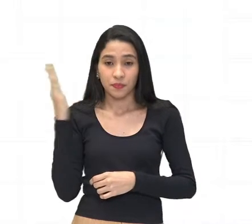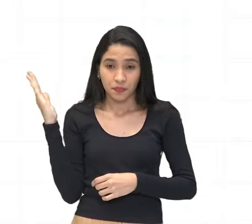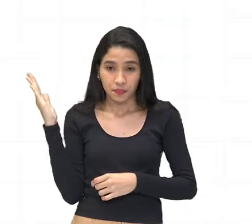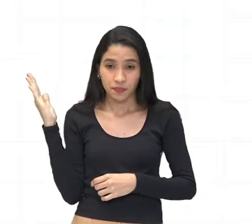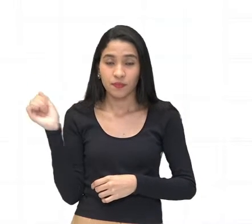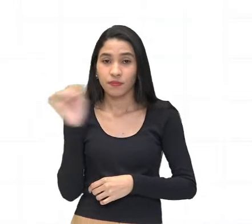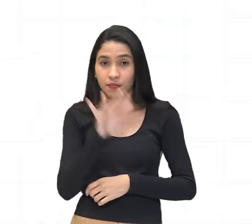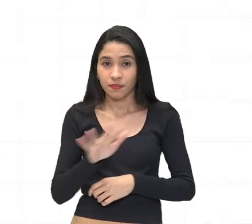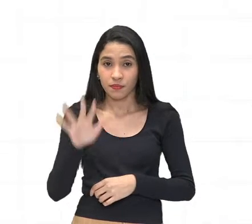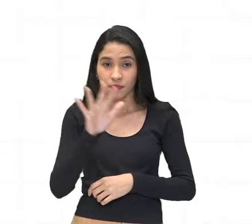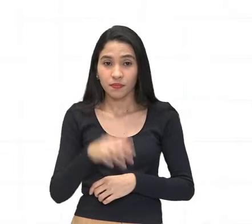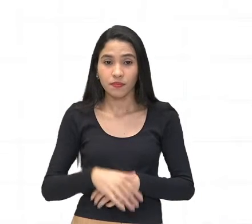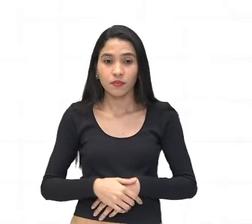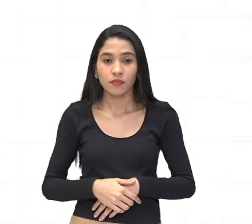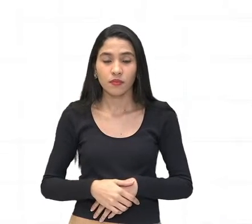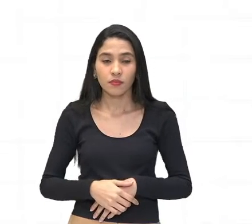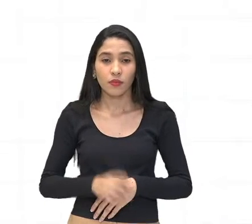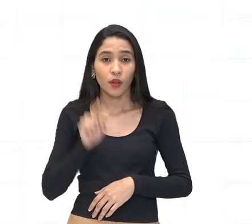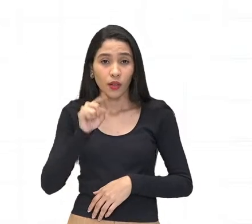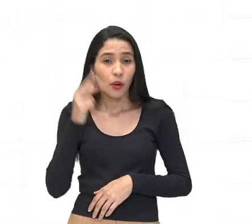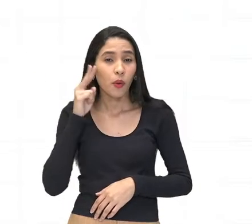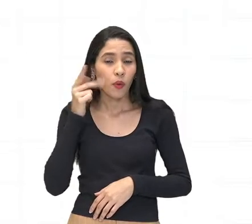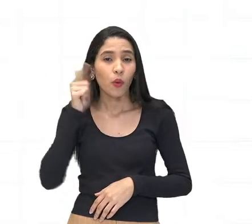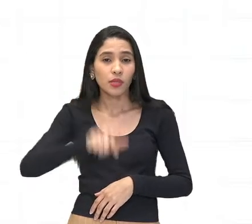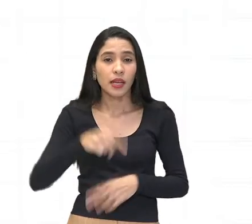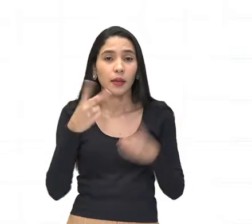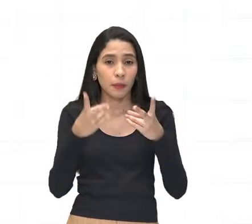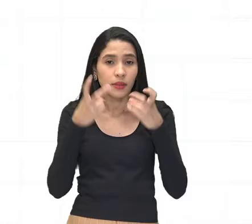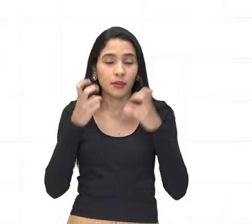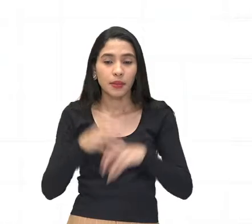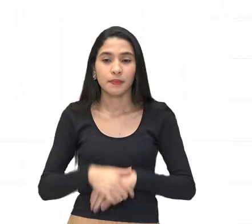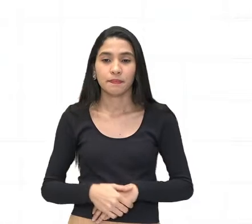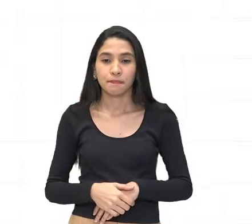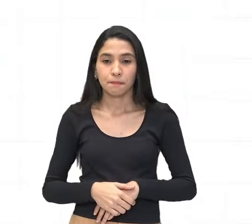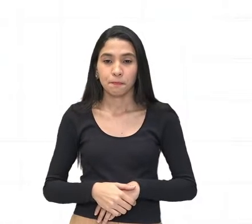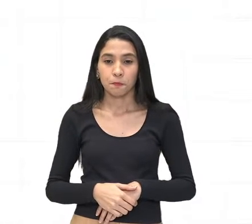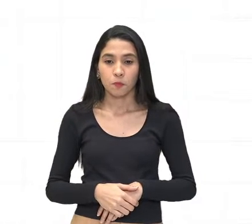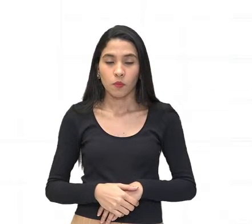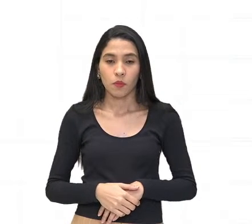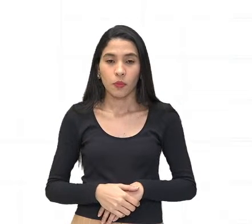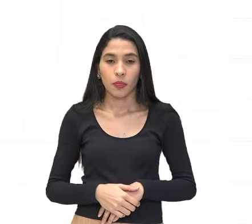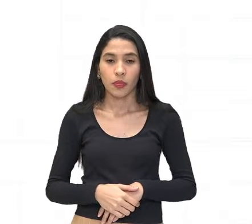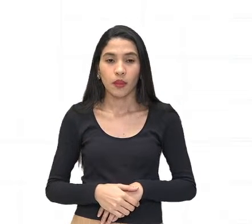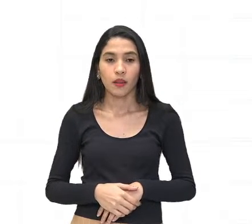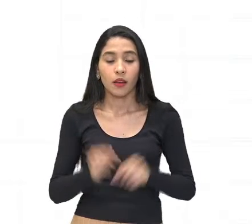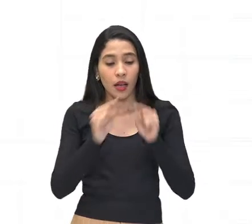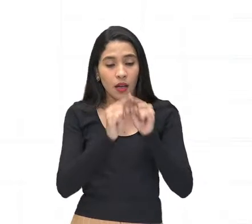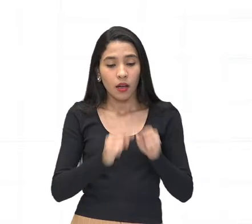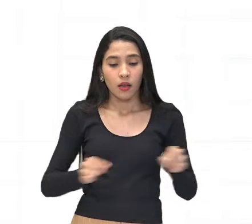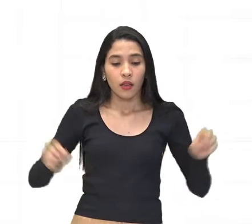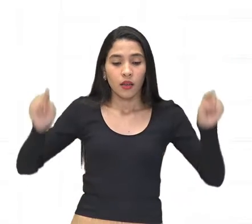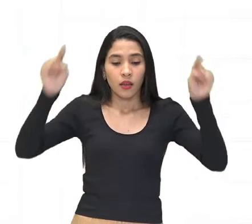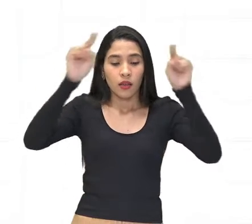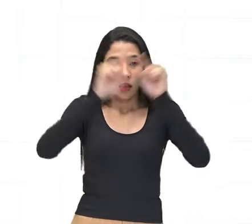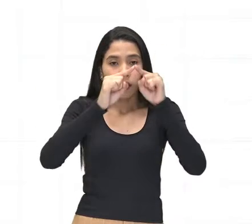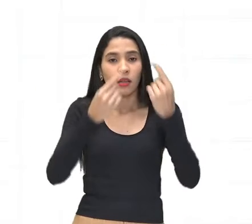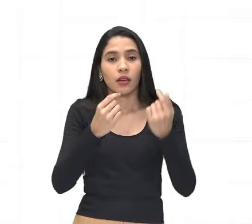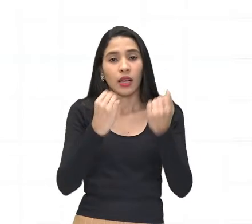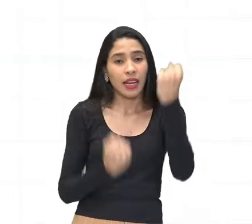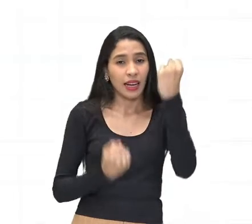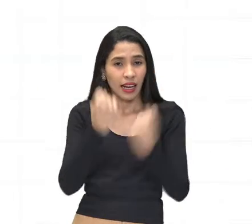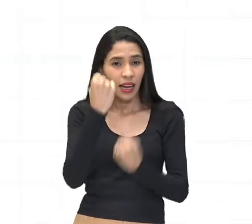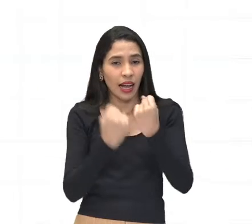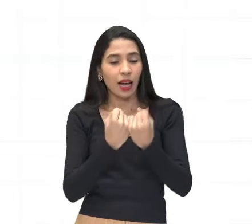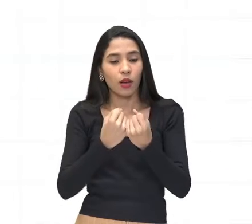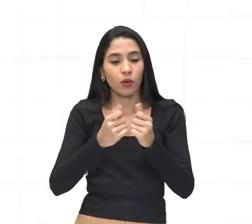imagem, né? A gente consegue observar bem isso quando a gente enche os pneus do carro, quando a gente enche